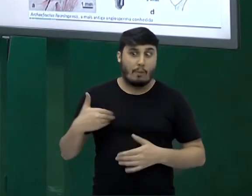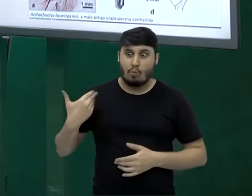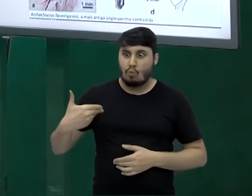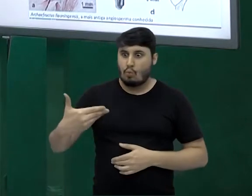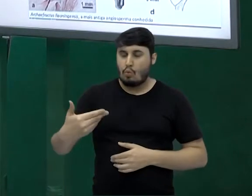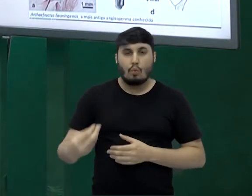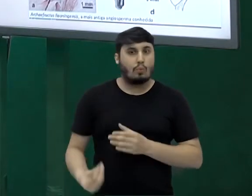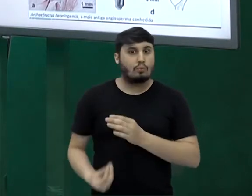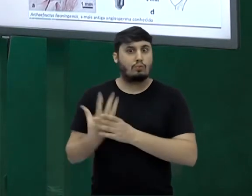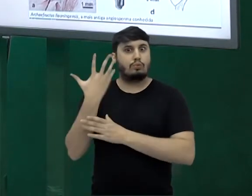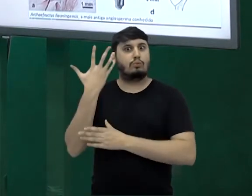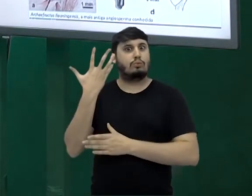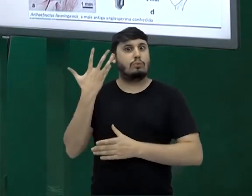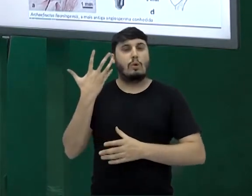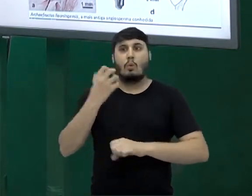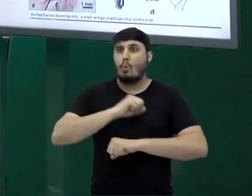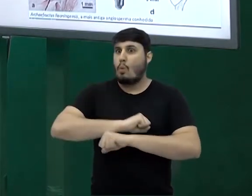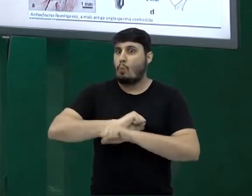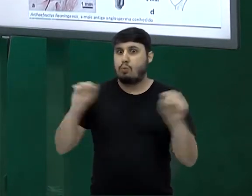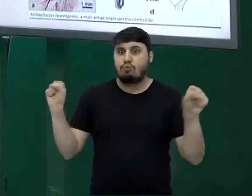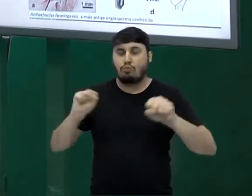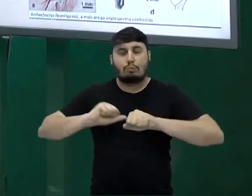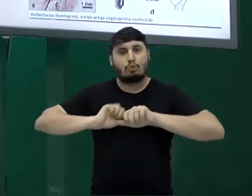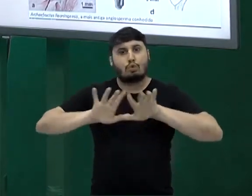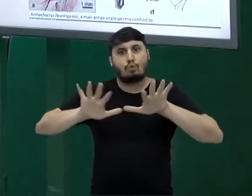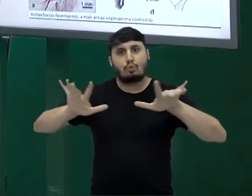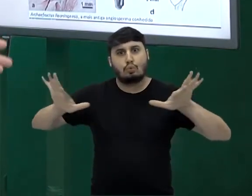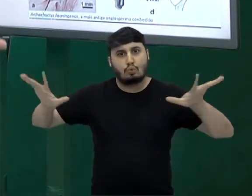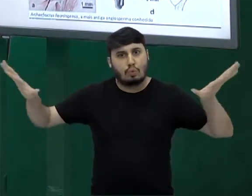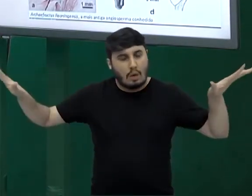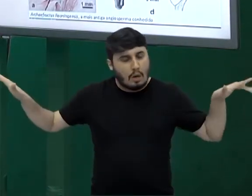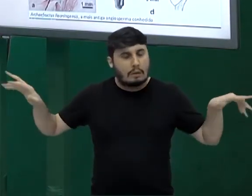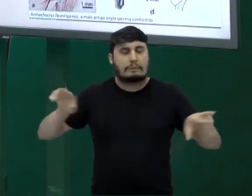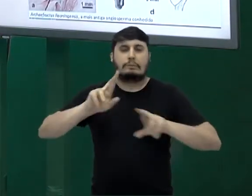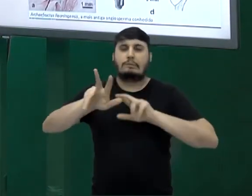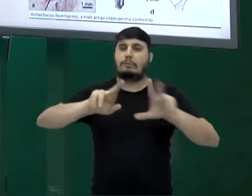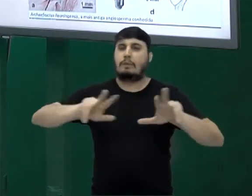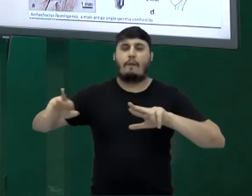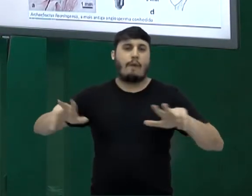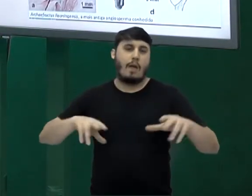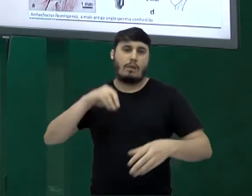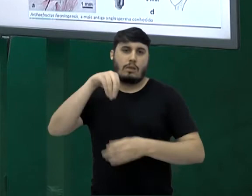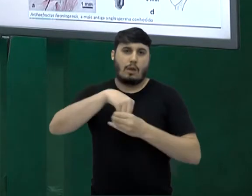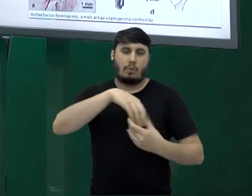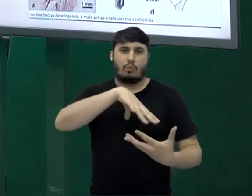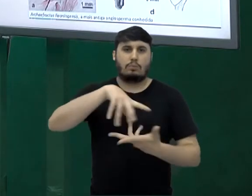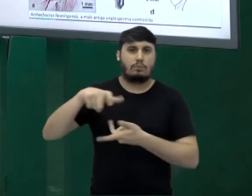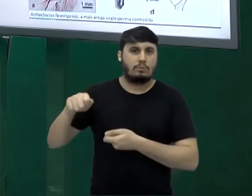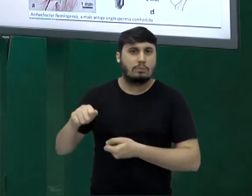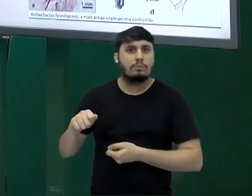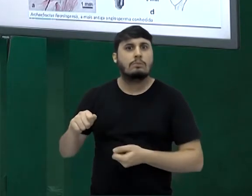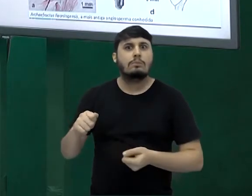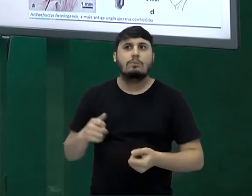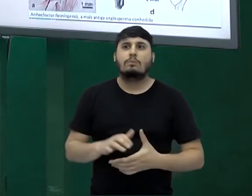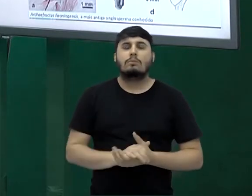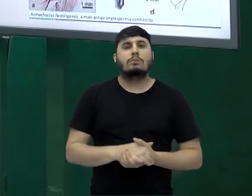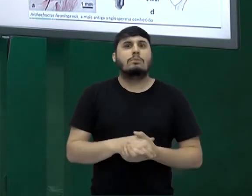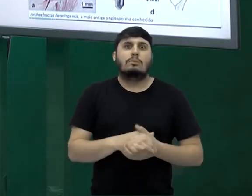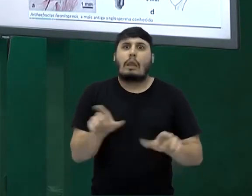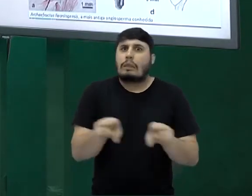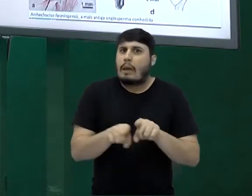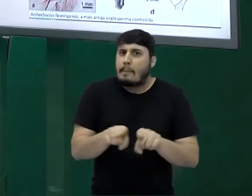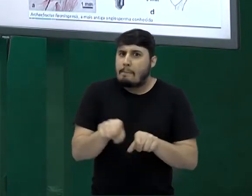Sei que, assim, quando surgiram, explodiram no ambiente terrestre, tá? Tamanha a